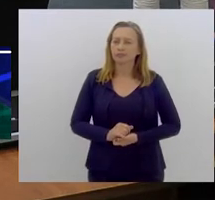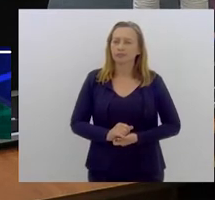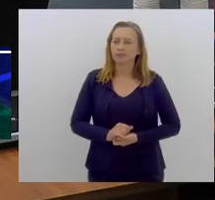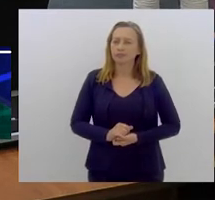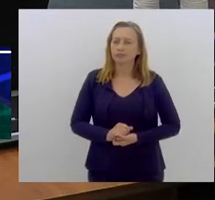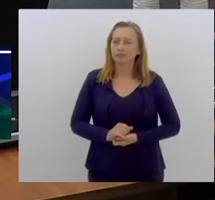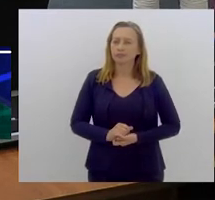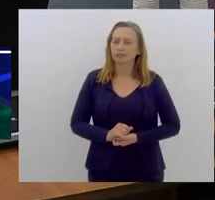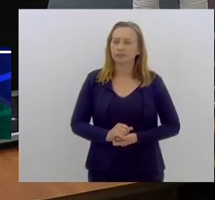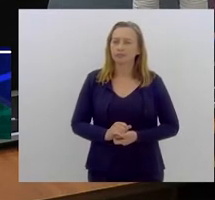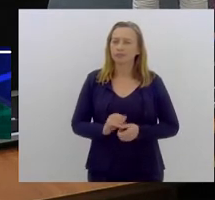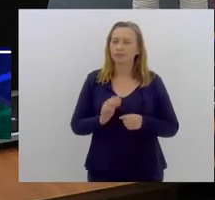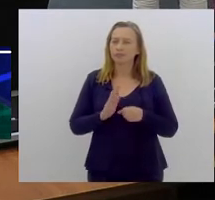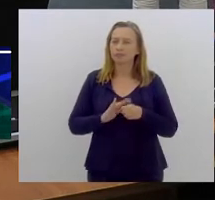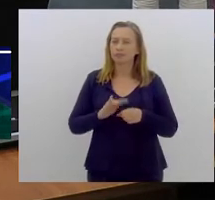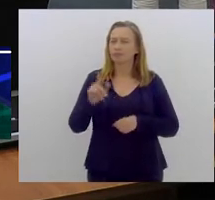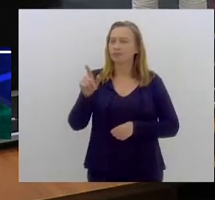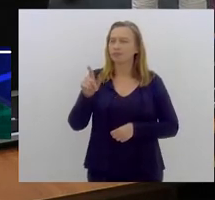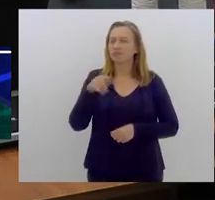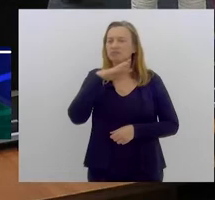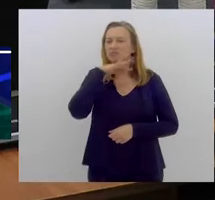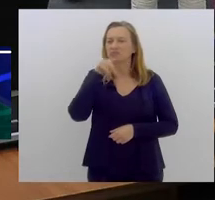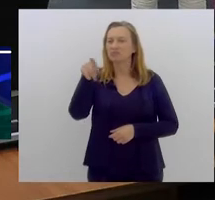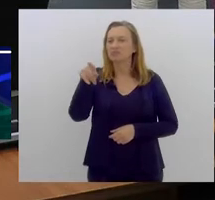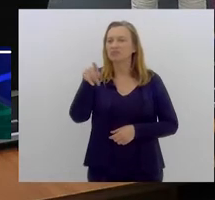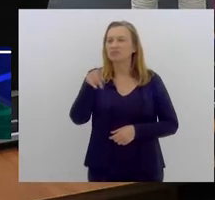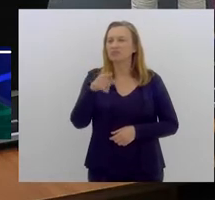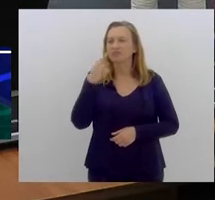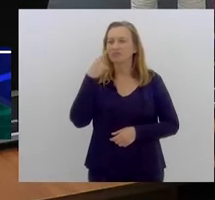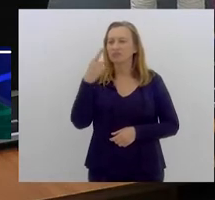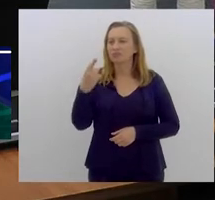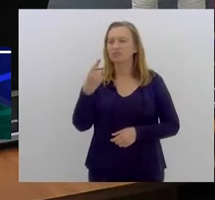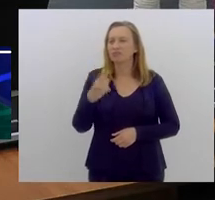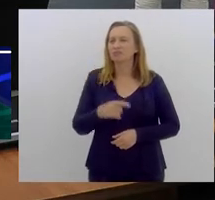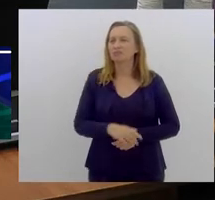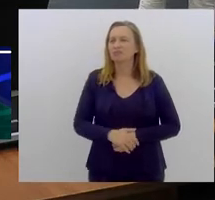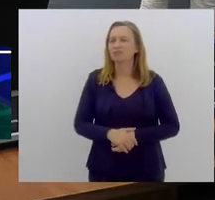Som aqui do microfone de aparte, vê se não está encostando ali onde desliga aí.